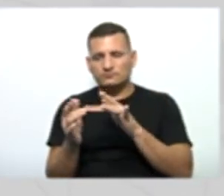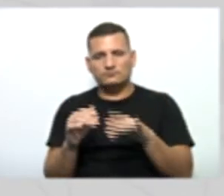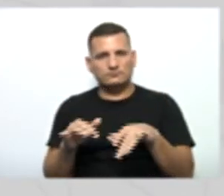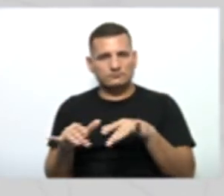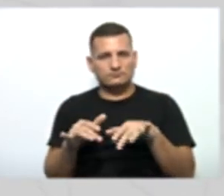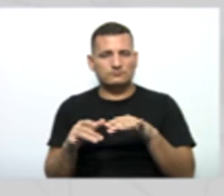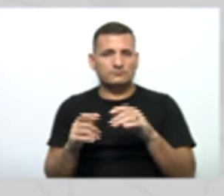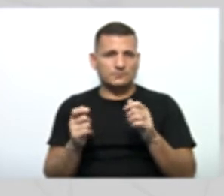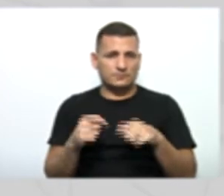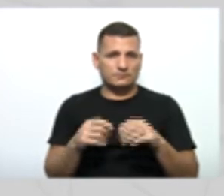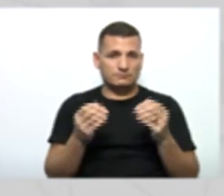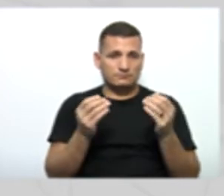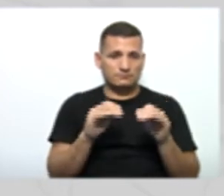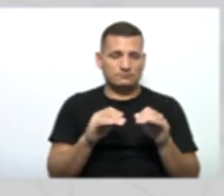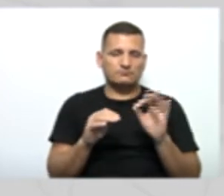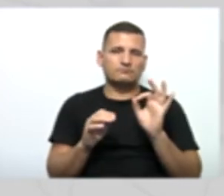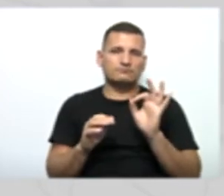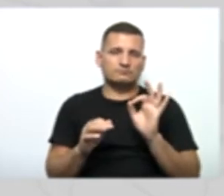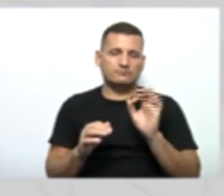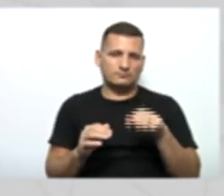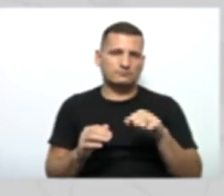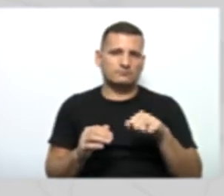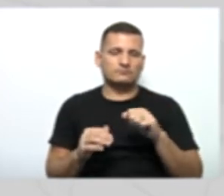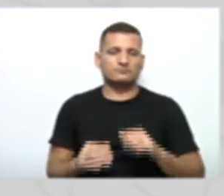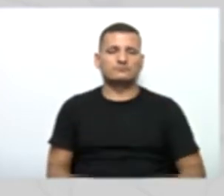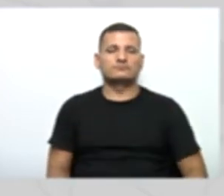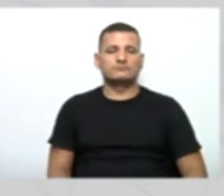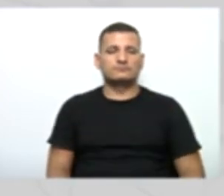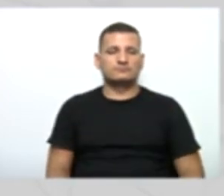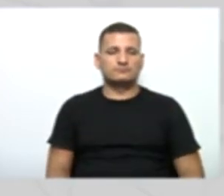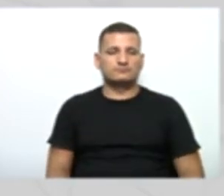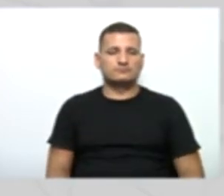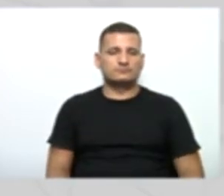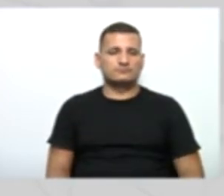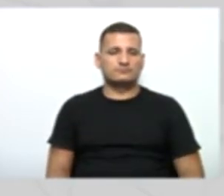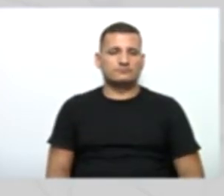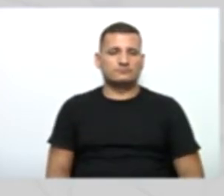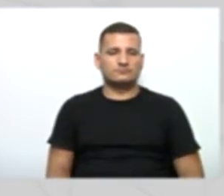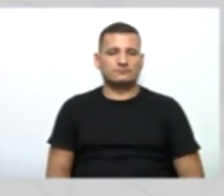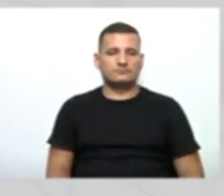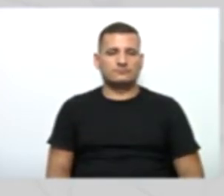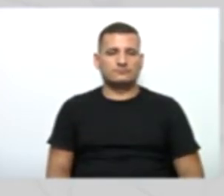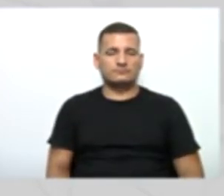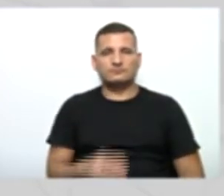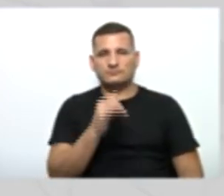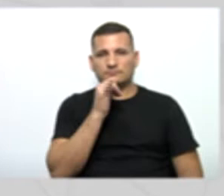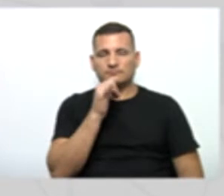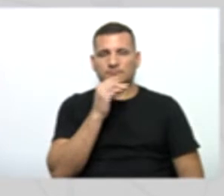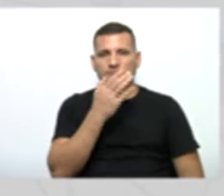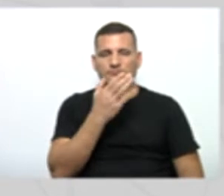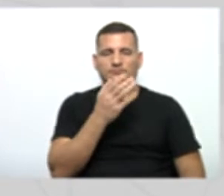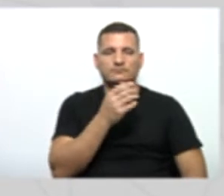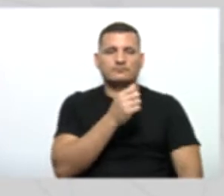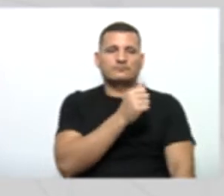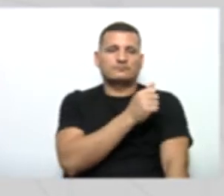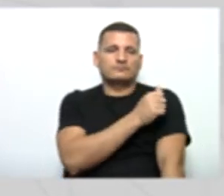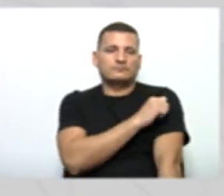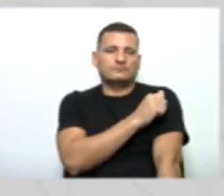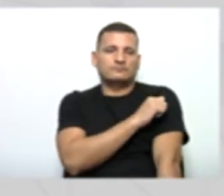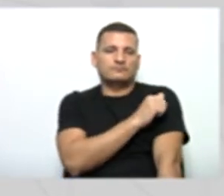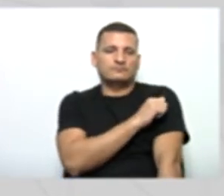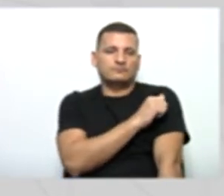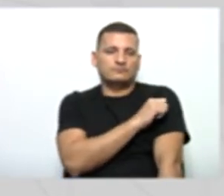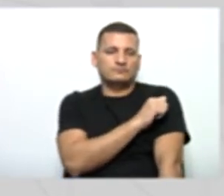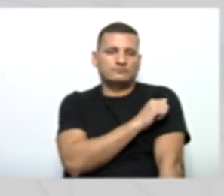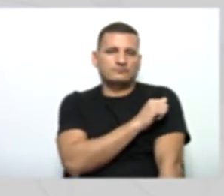Sim, com certeza. Vamos lá, ó. Vejam bem aqui, ó. Um exemplo, ó. Aqui está o nome da classe,